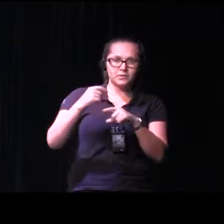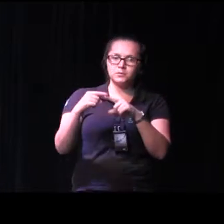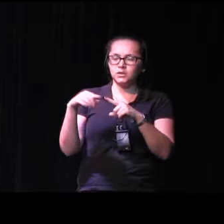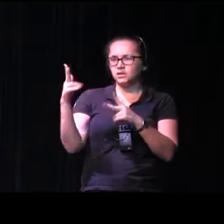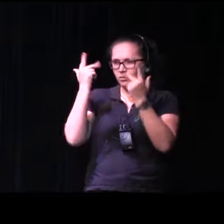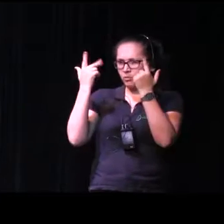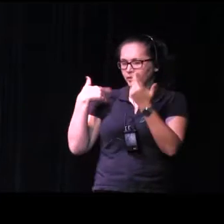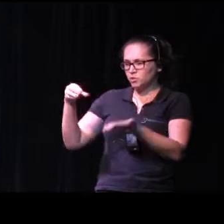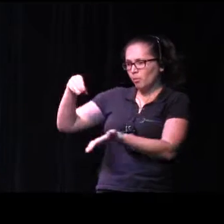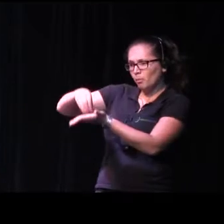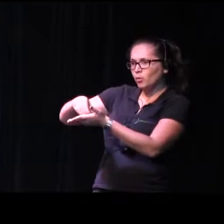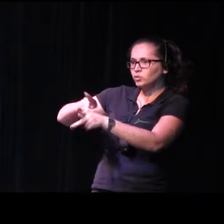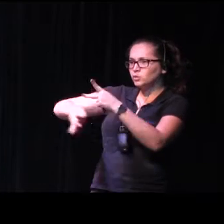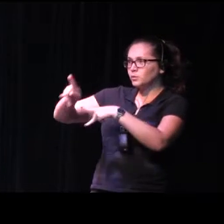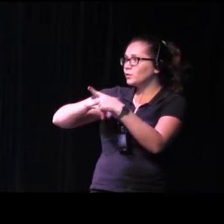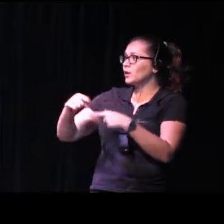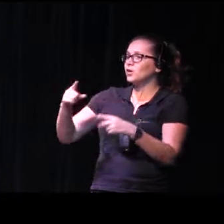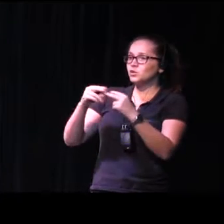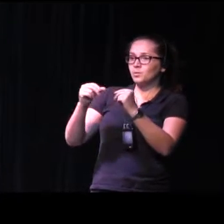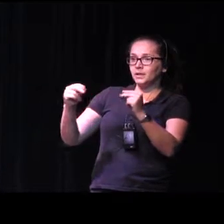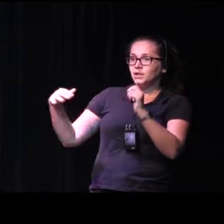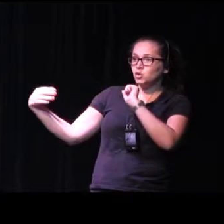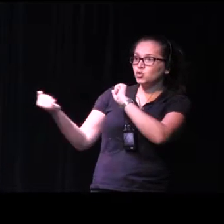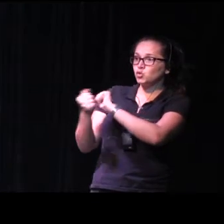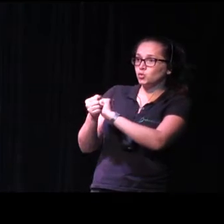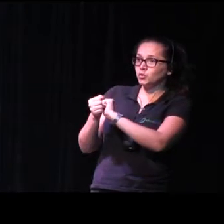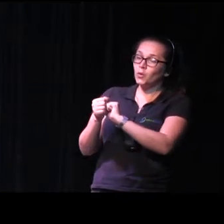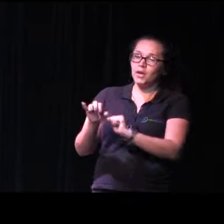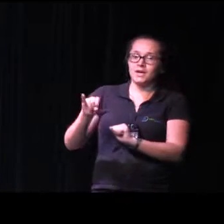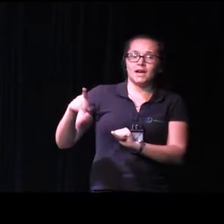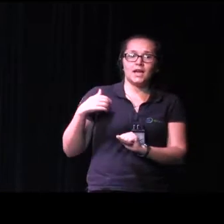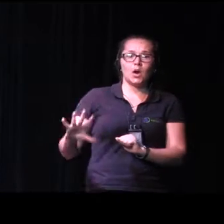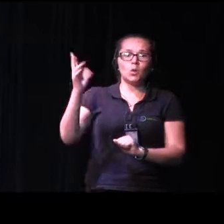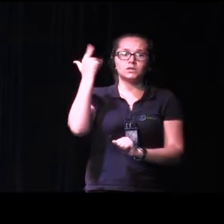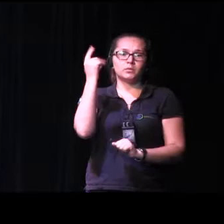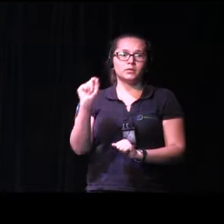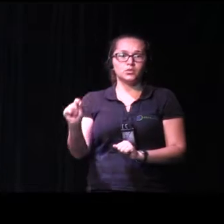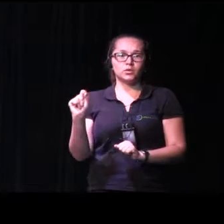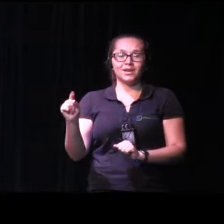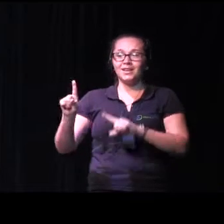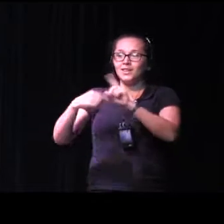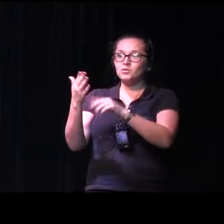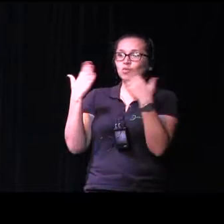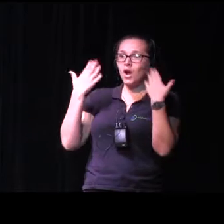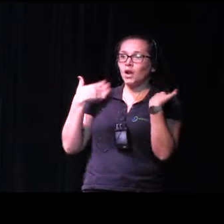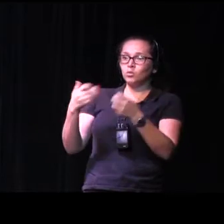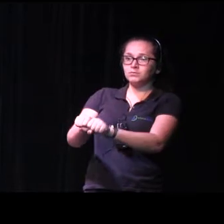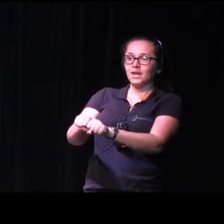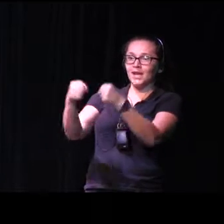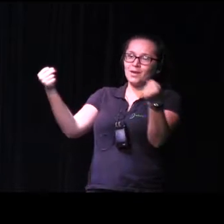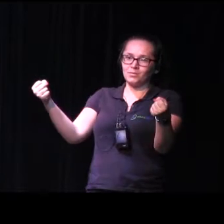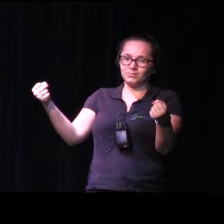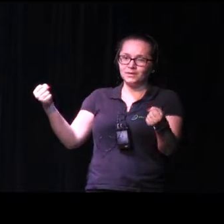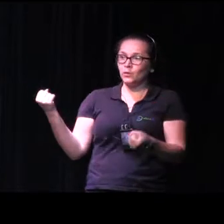esta trava? Porque normalmente nestes pontos do espaço público os materiais se juntam e aí normalmente com calor isso